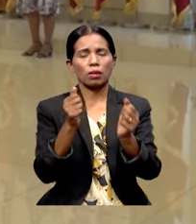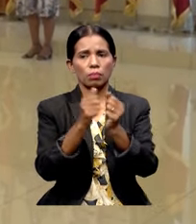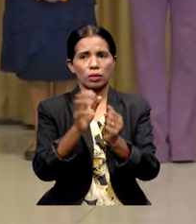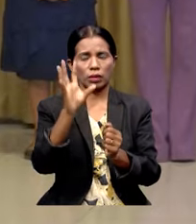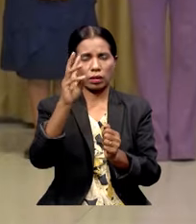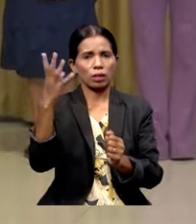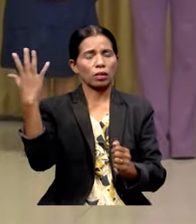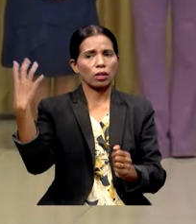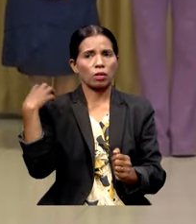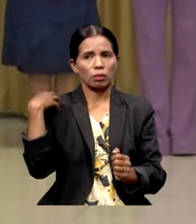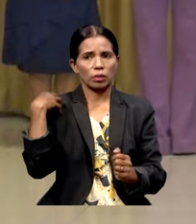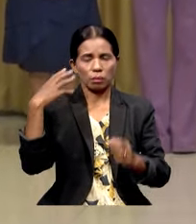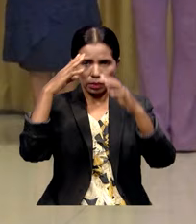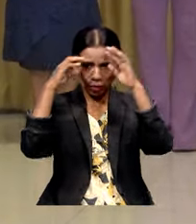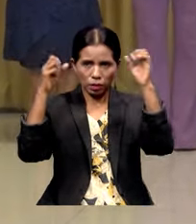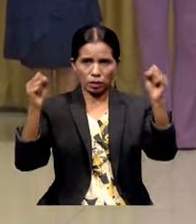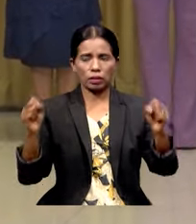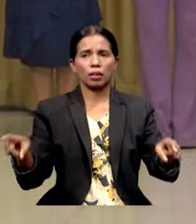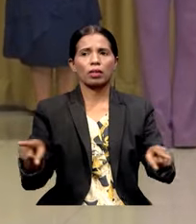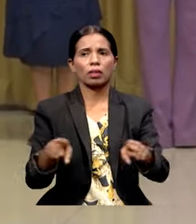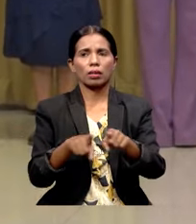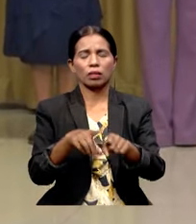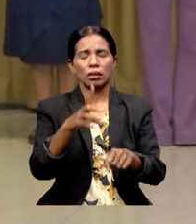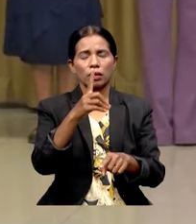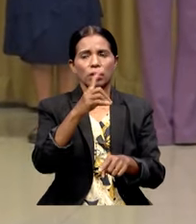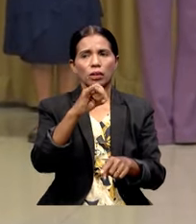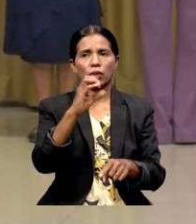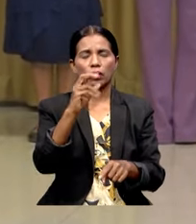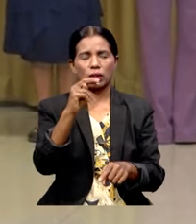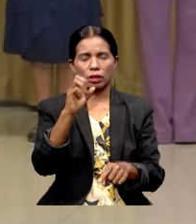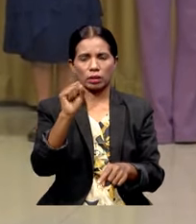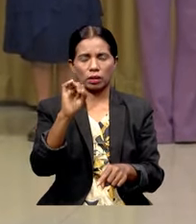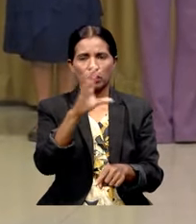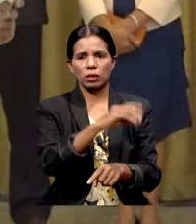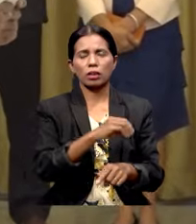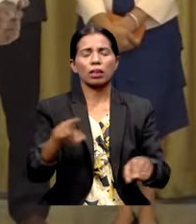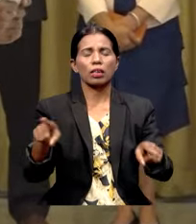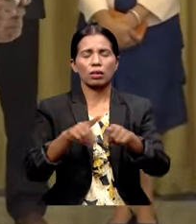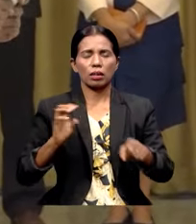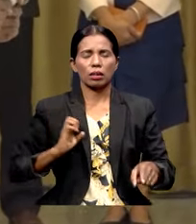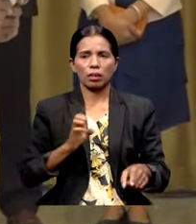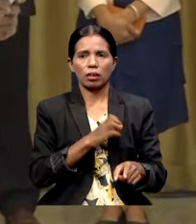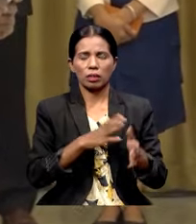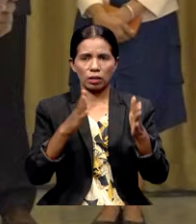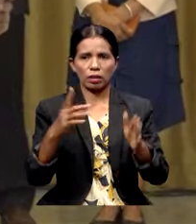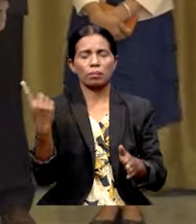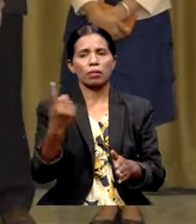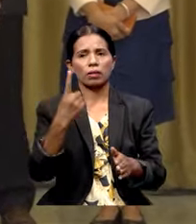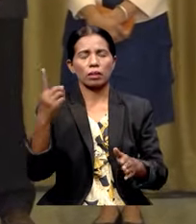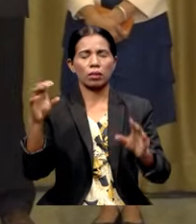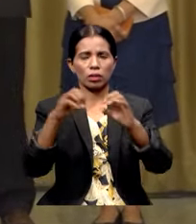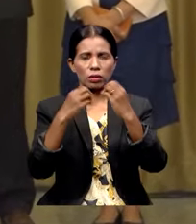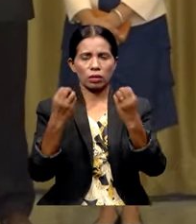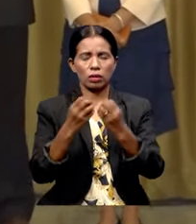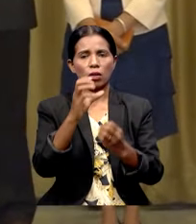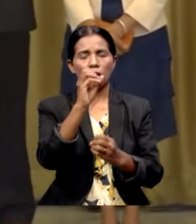Presidencial. Embaixador Hirakne Makanesan Dionísio da Costa Babu Soares, no dar embaixador Missão Permanente e Organização